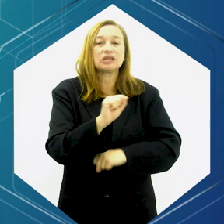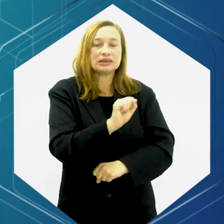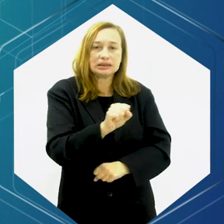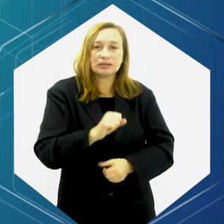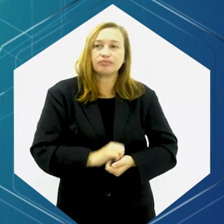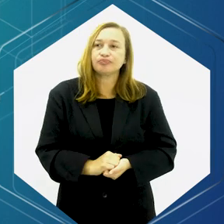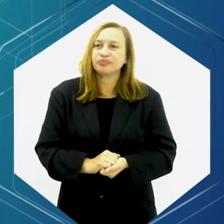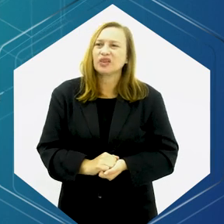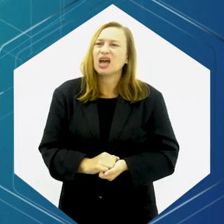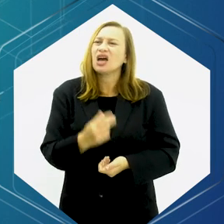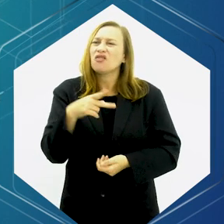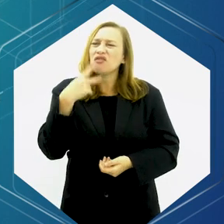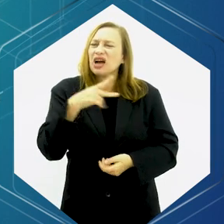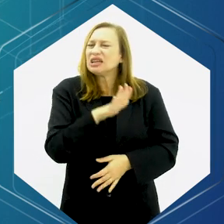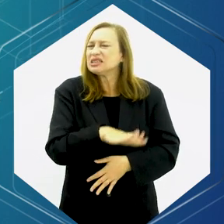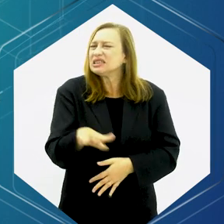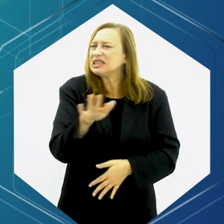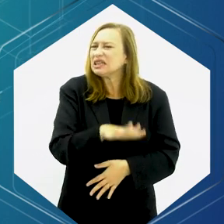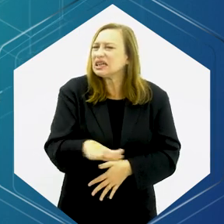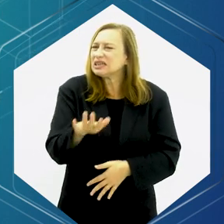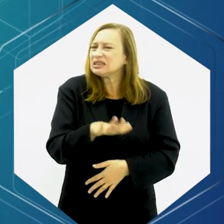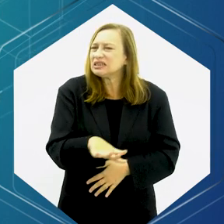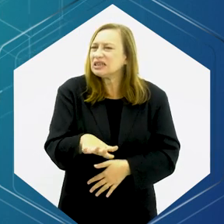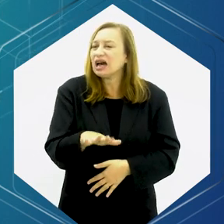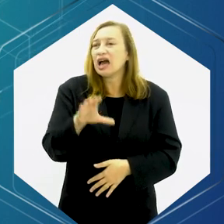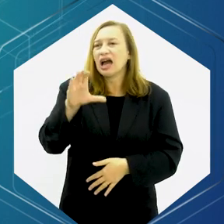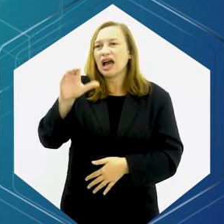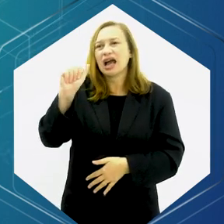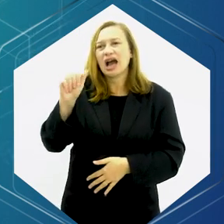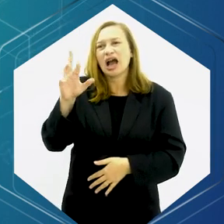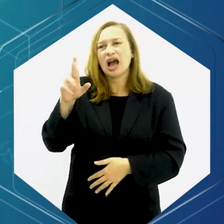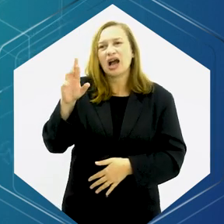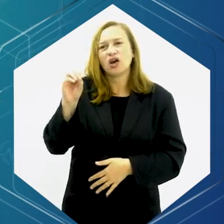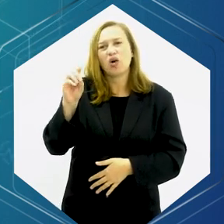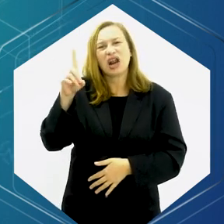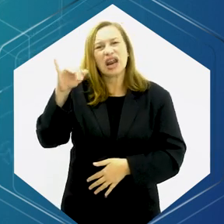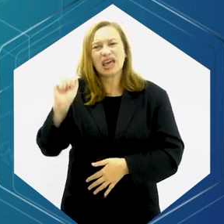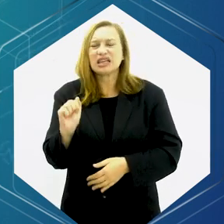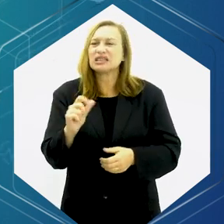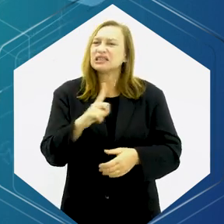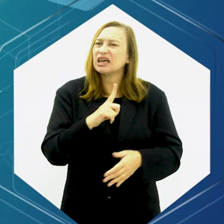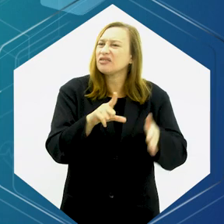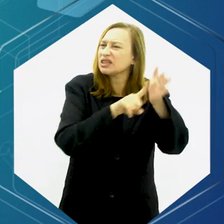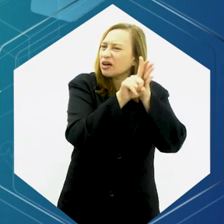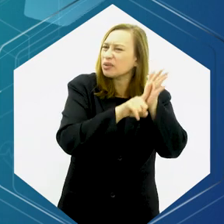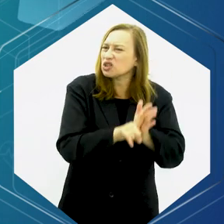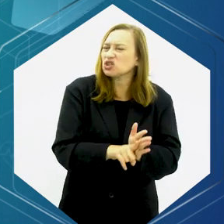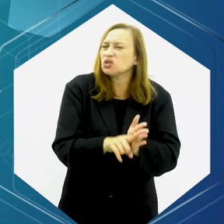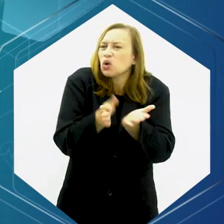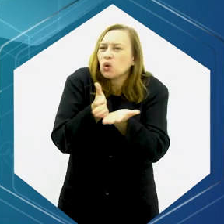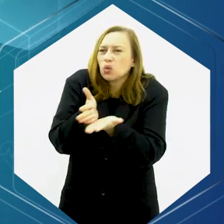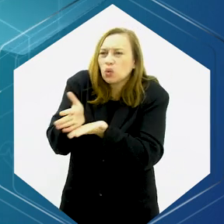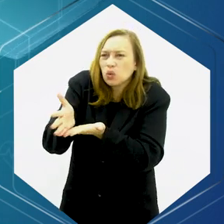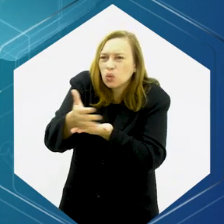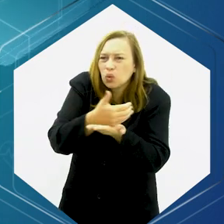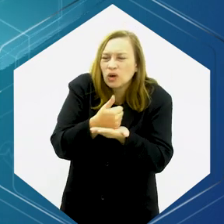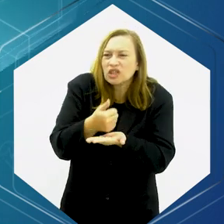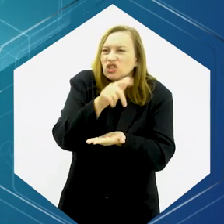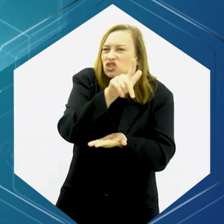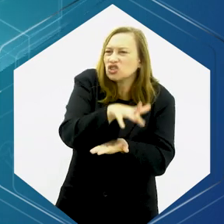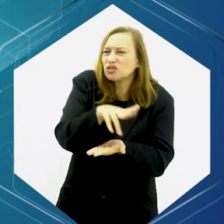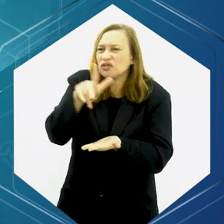industrializados sim e falando nas crianças eh Carolina teve na pesquisa eh dados